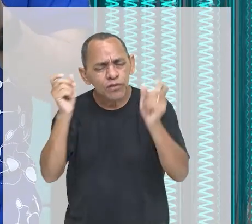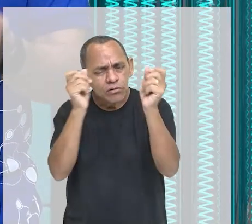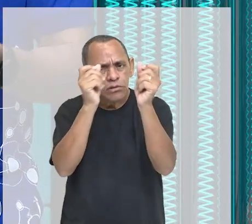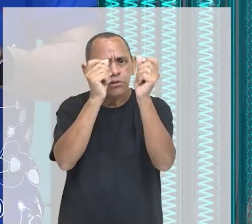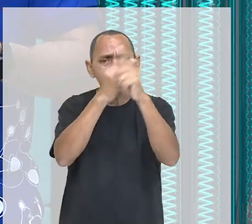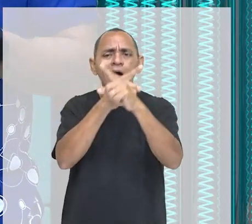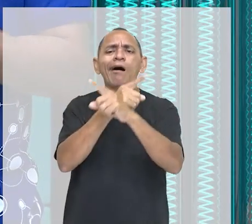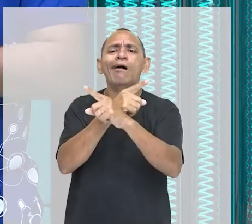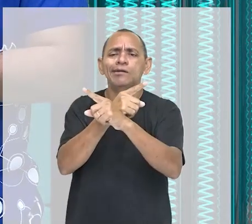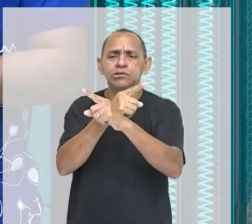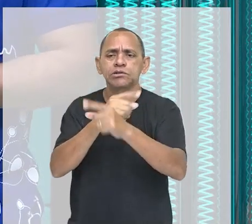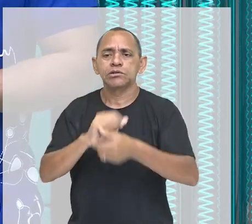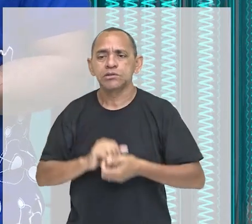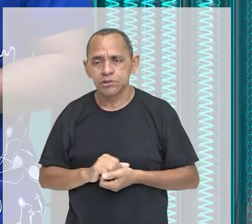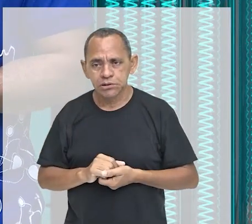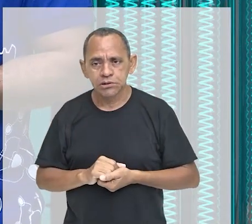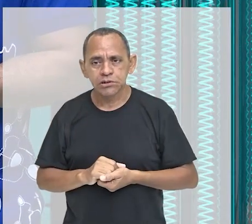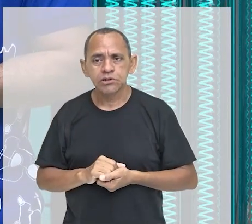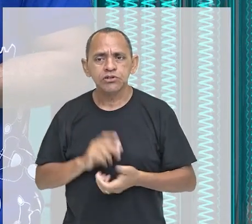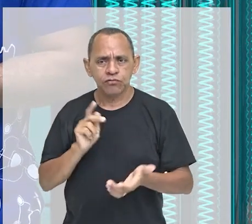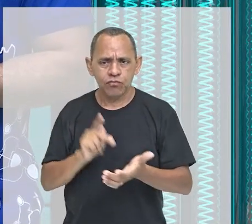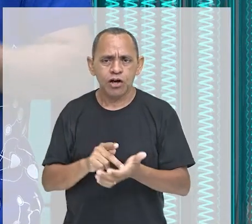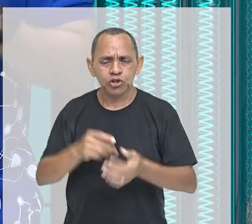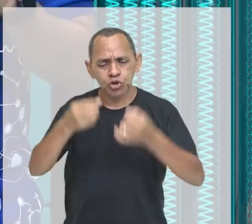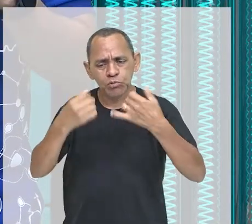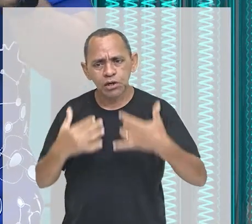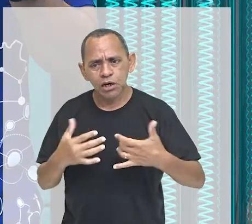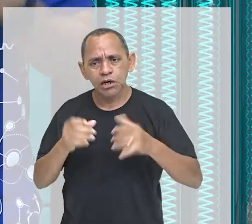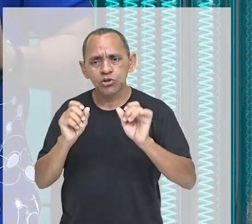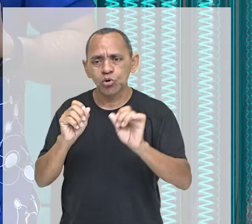porque normalmente eu estou falando